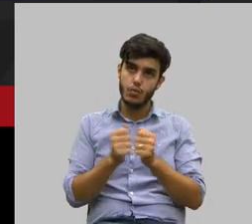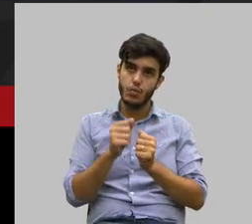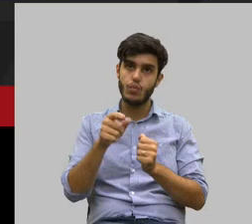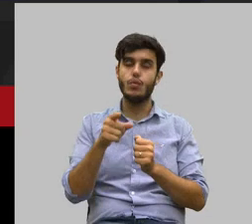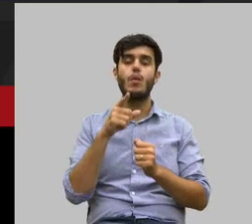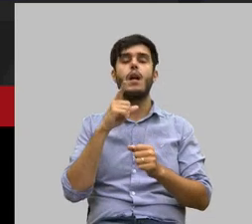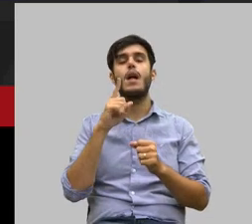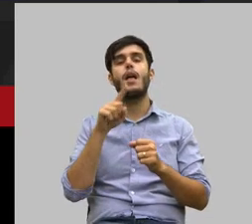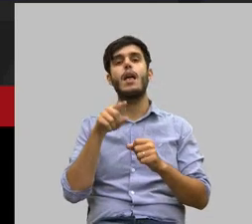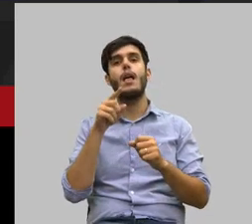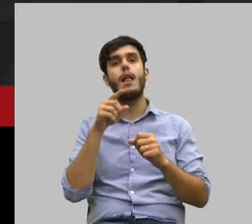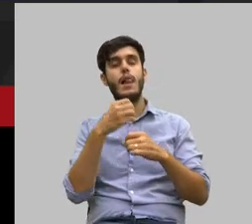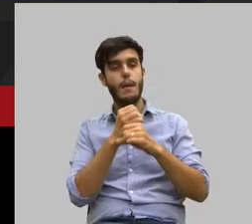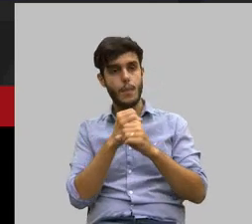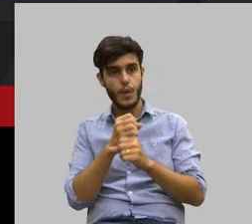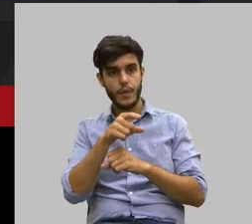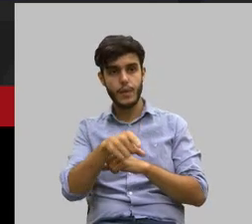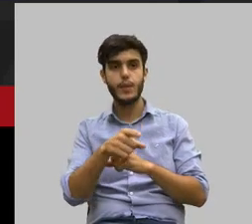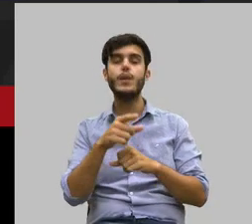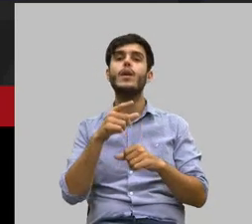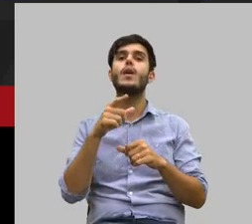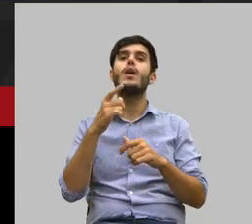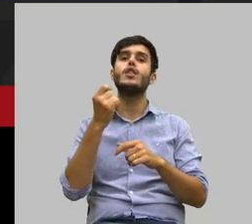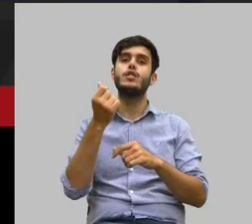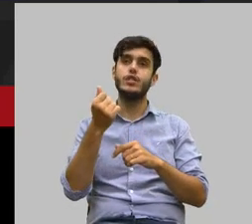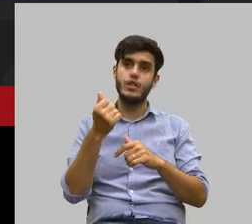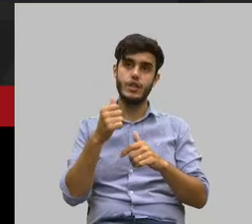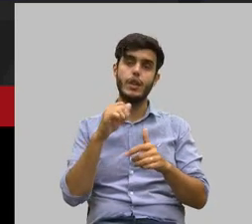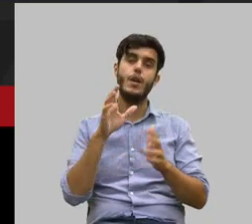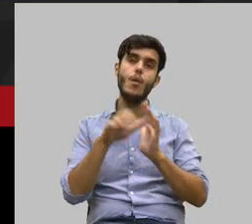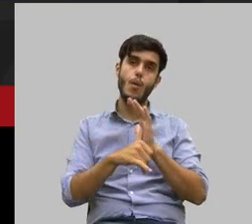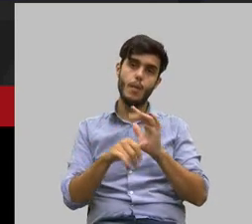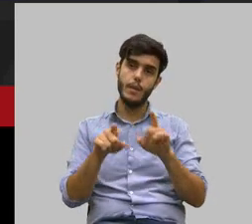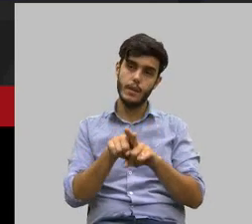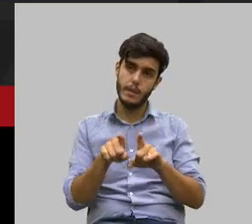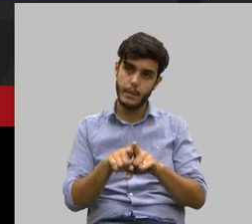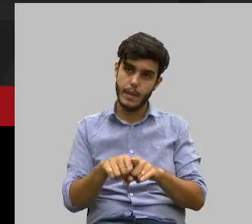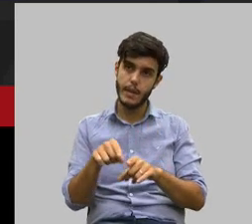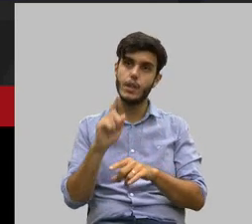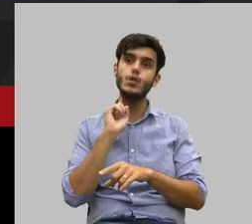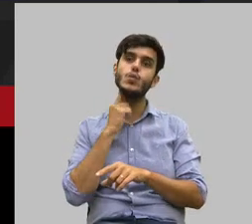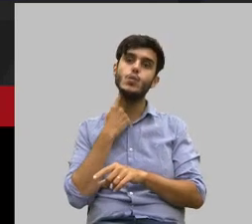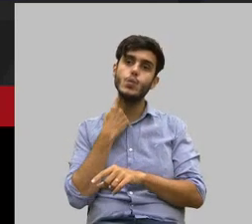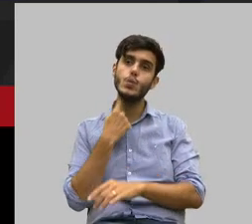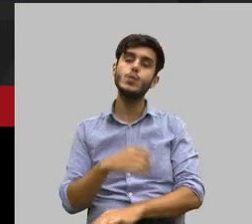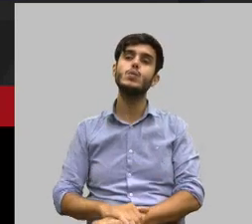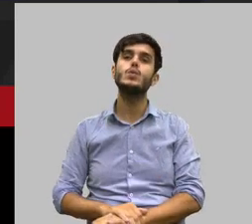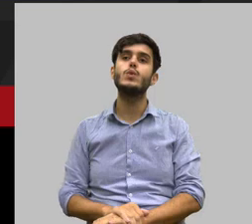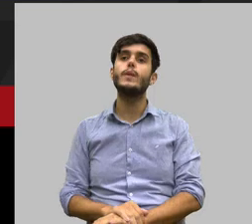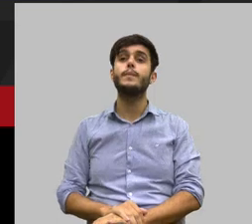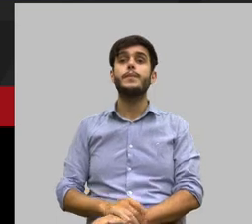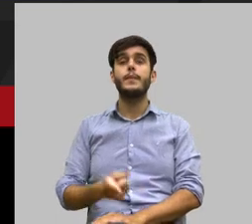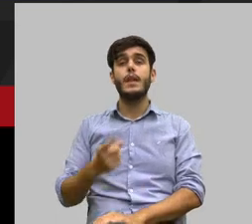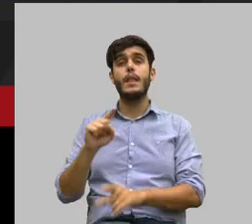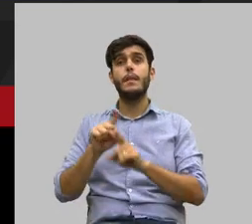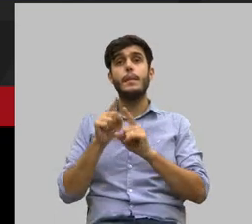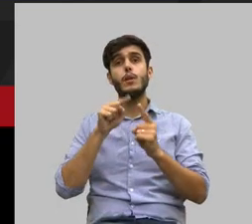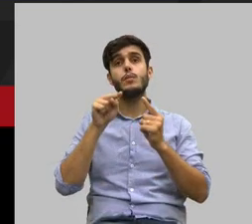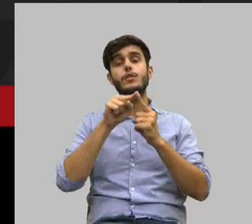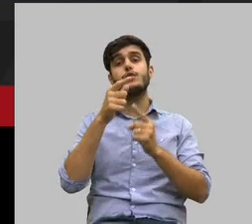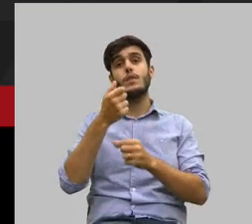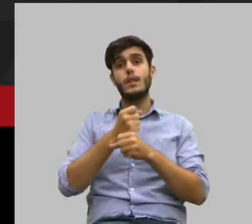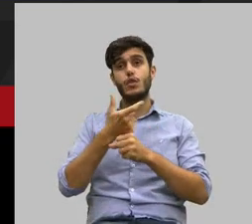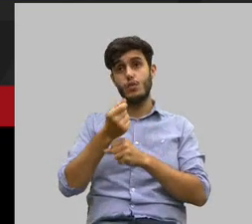laboratório de combate à lavagem de dinheiro e estamos fase em fase de estruturação ainda pro ano de 2024 de